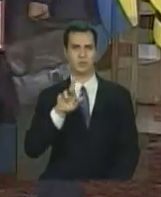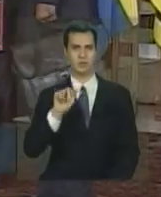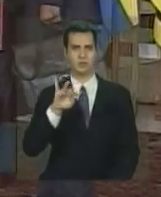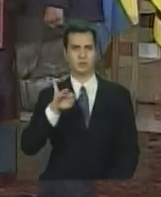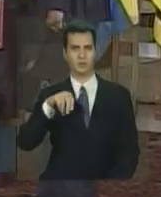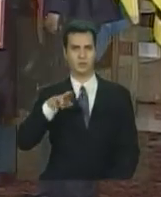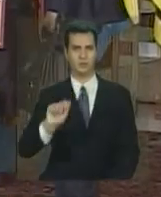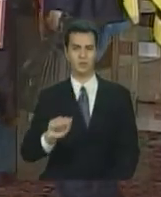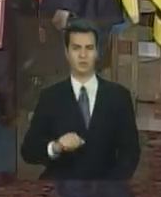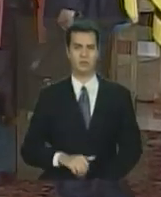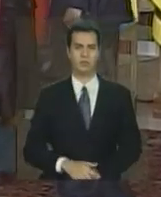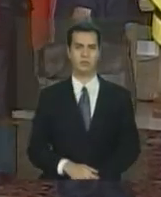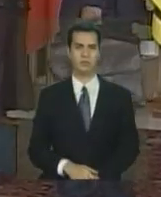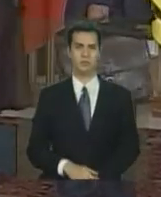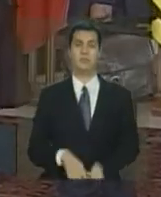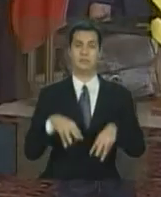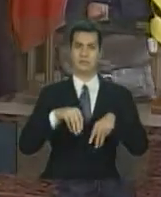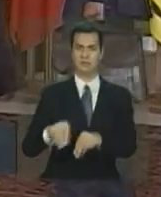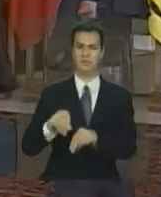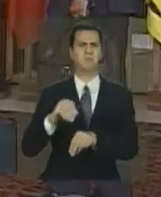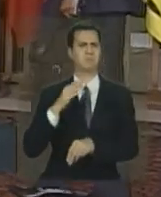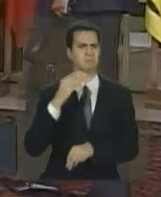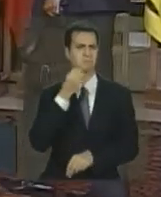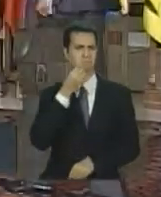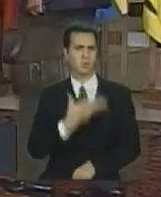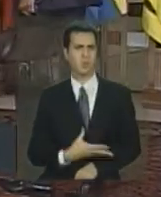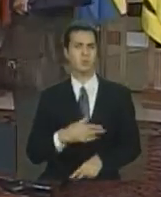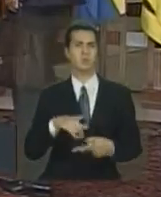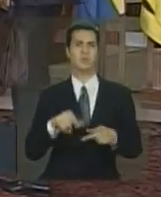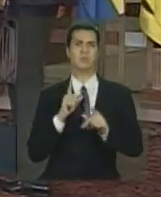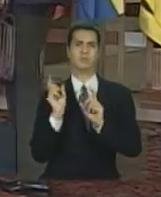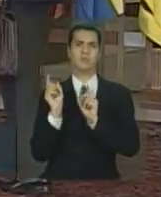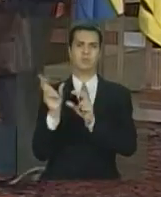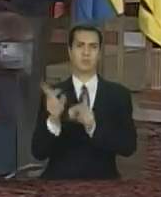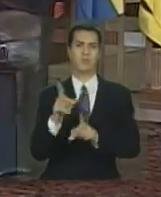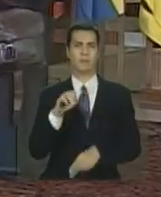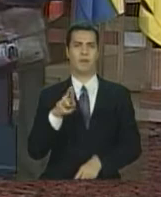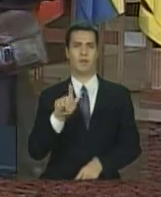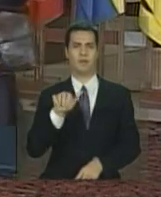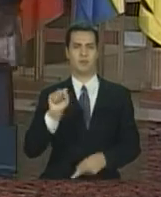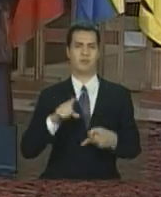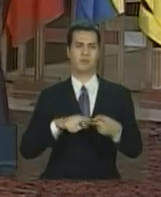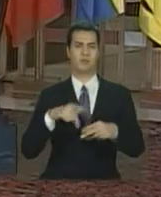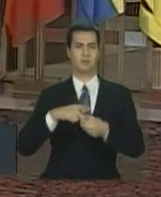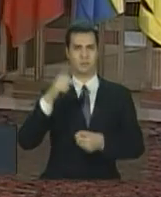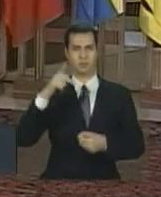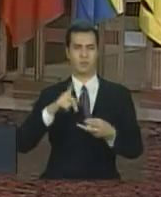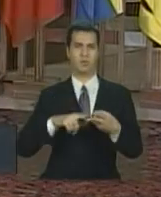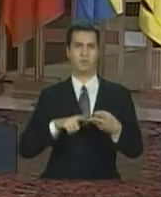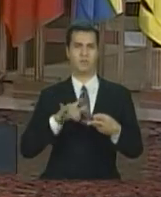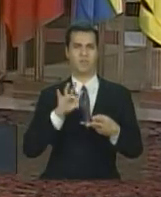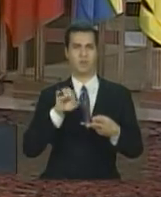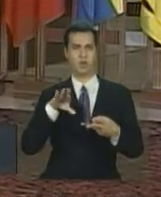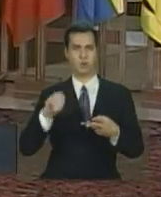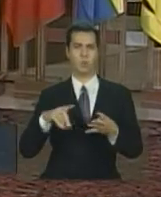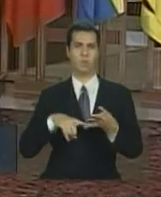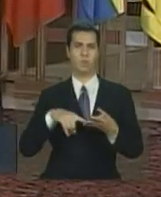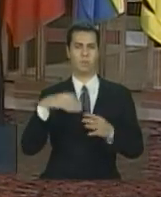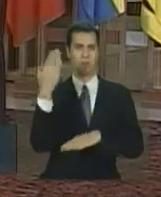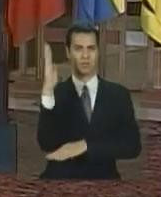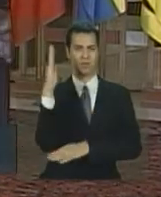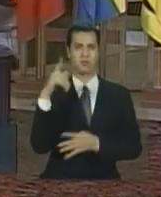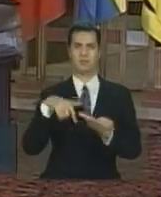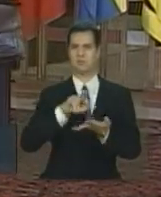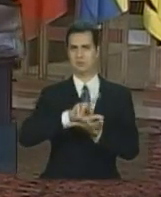O seu subsolo é rico e ele exporta manganês, petróleo, gás natural, ferro, madeira,